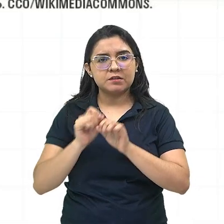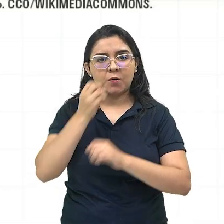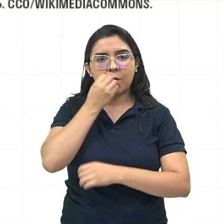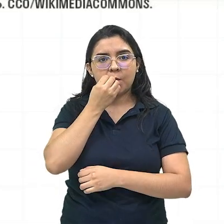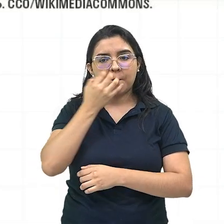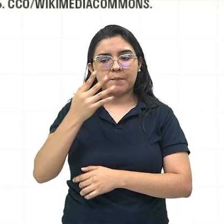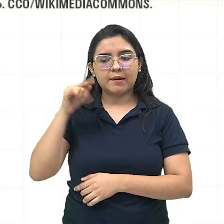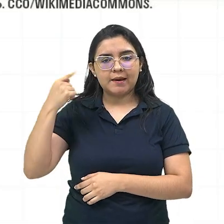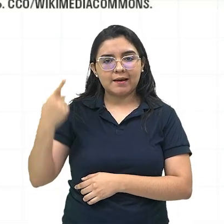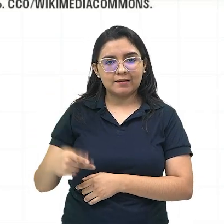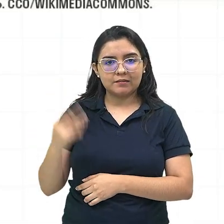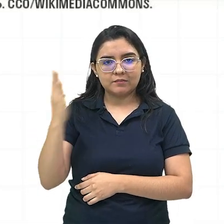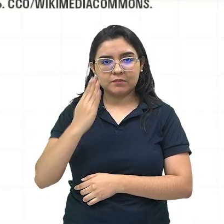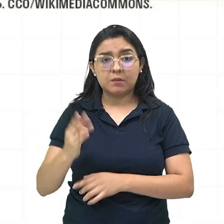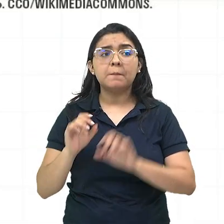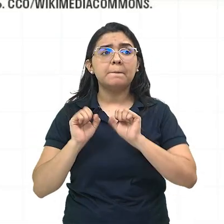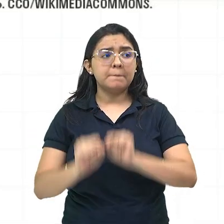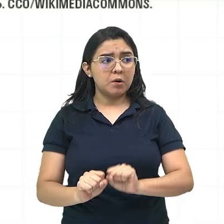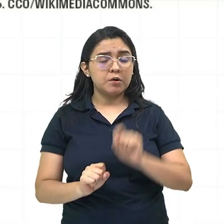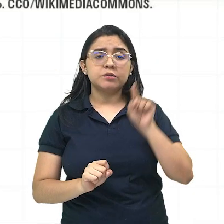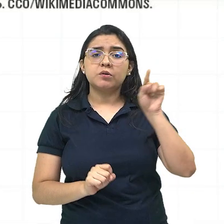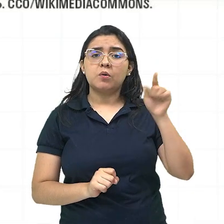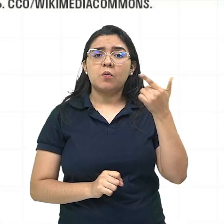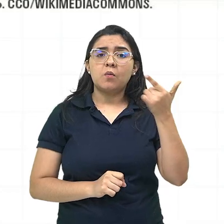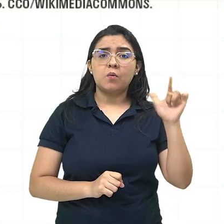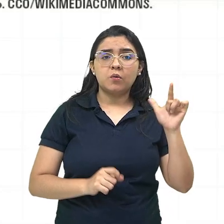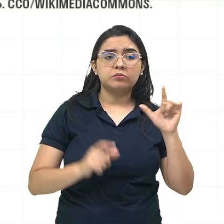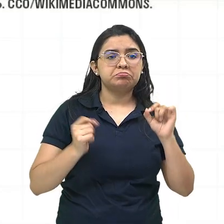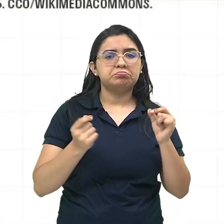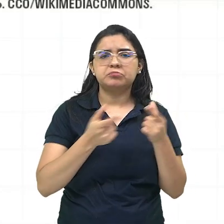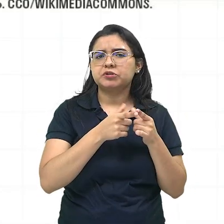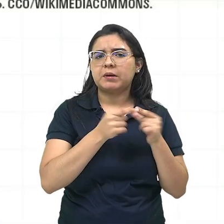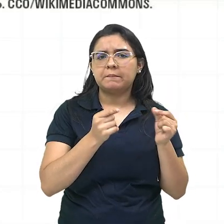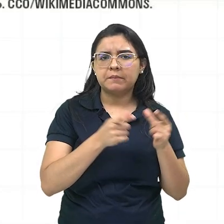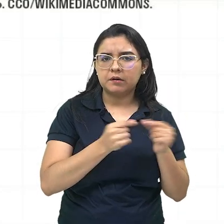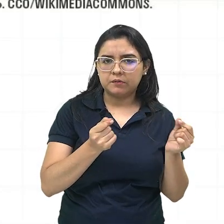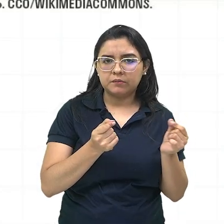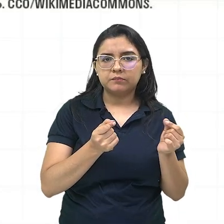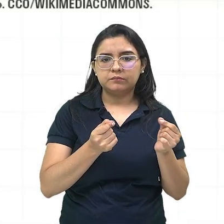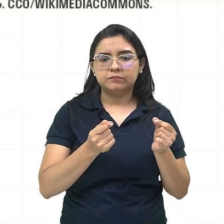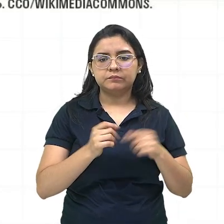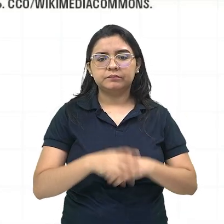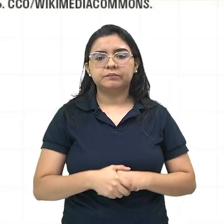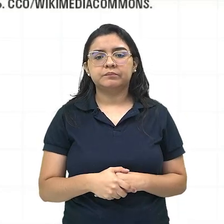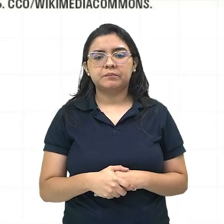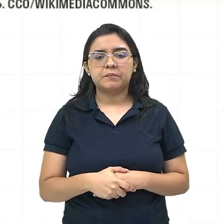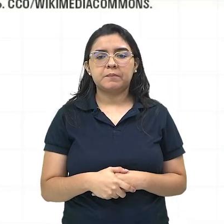Brasil, ela também pode ser válida lá no Japão.